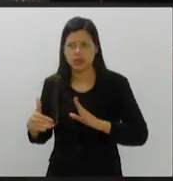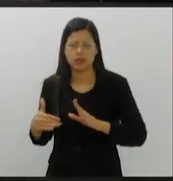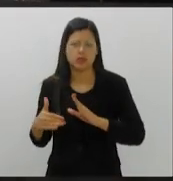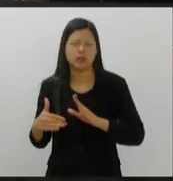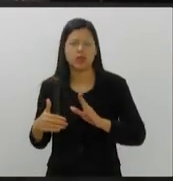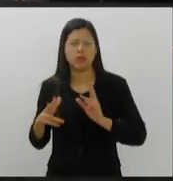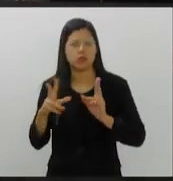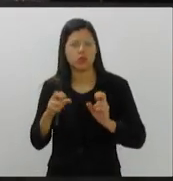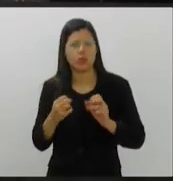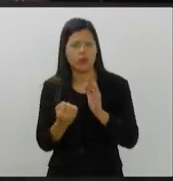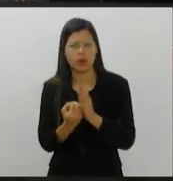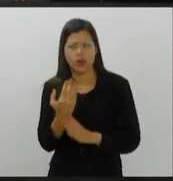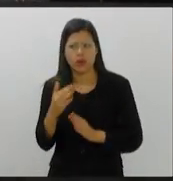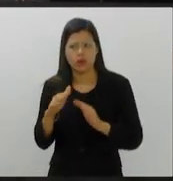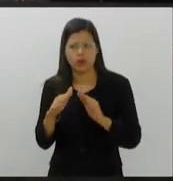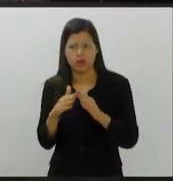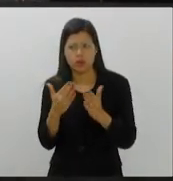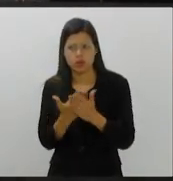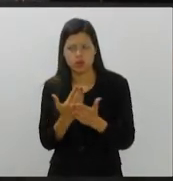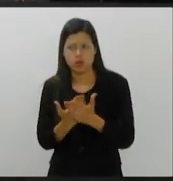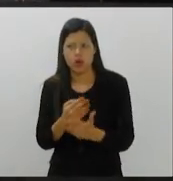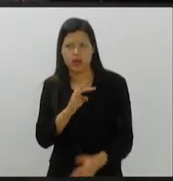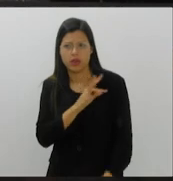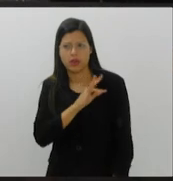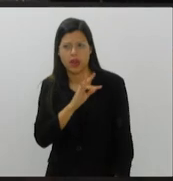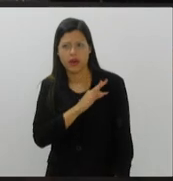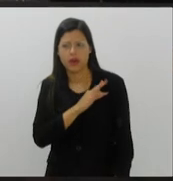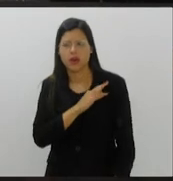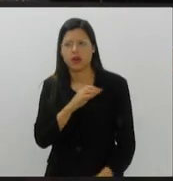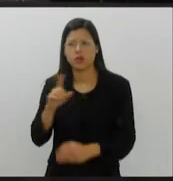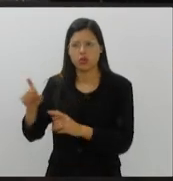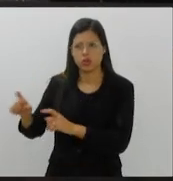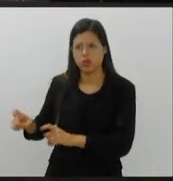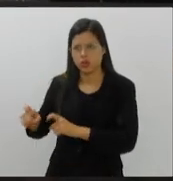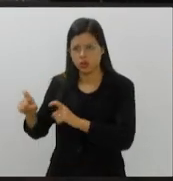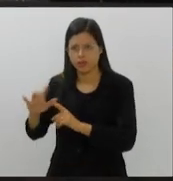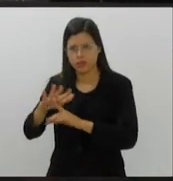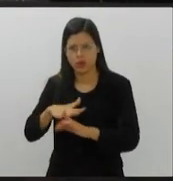dispondo sobre a criação da Escola Técnica de Agrologia e Meio Ambiente